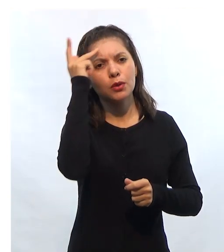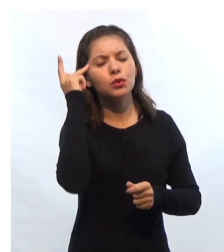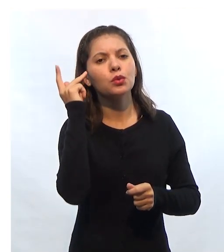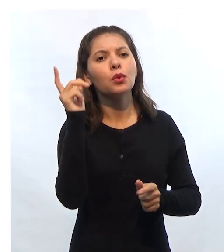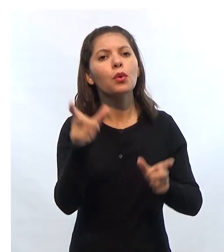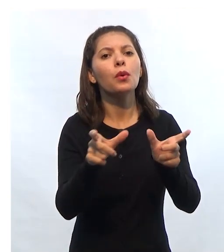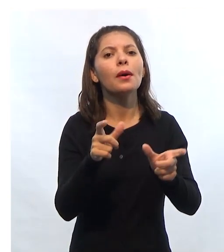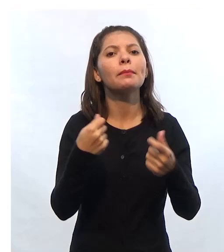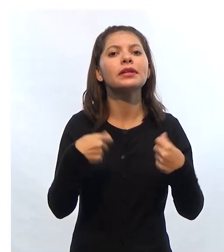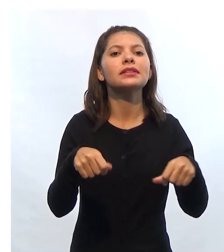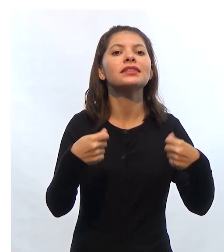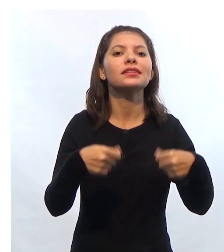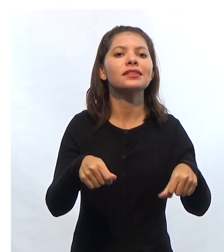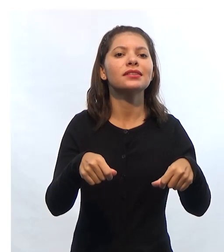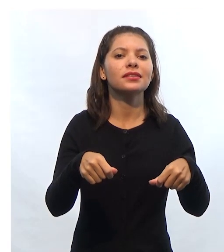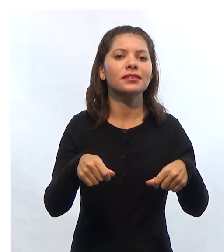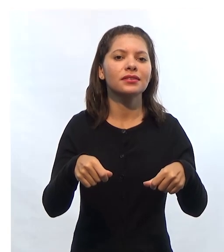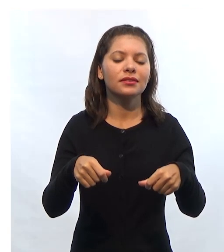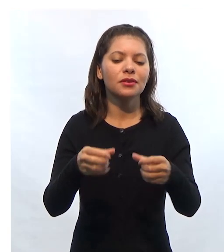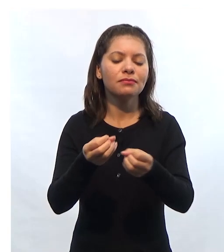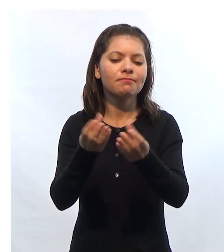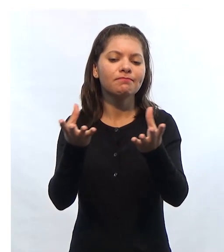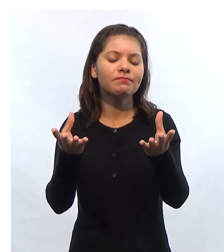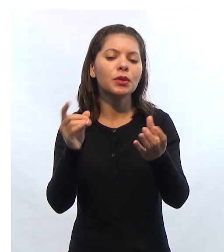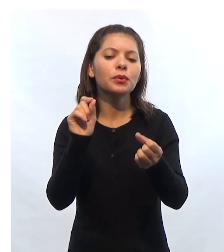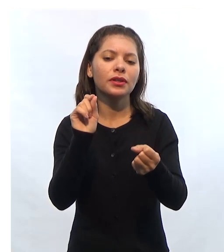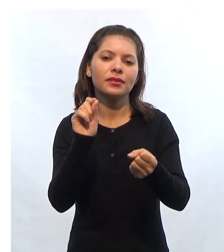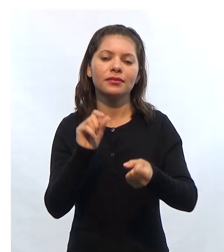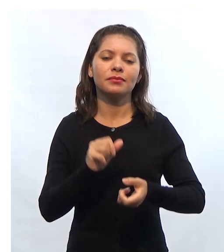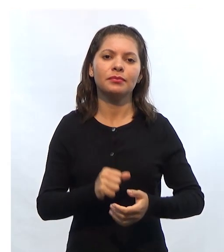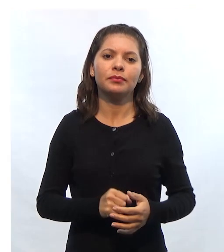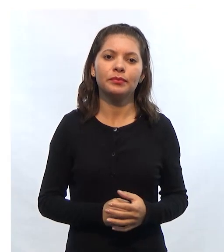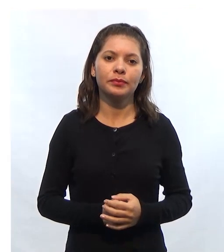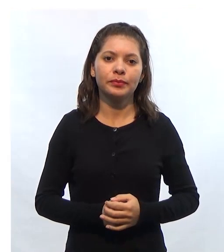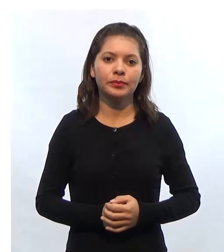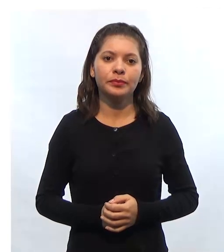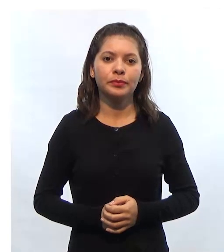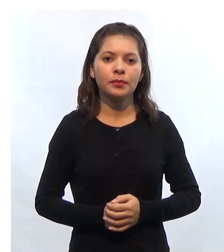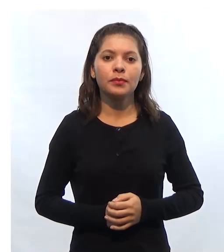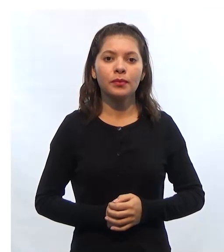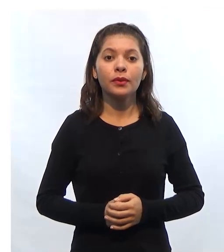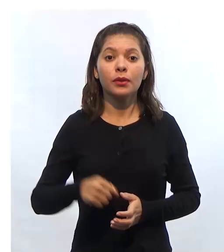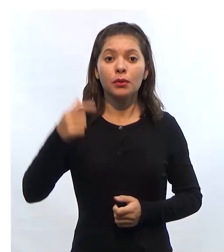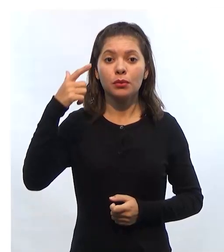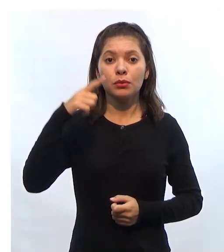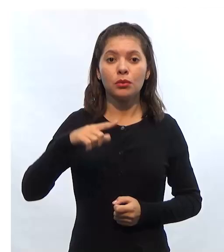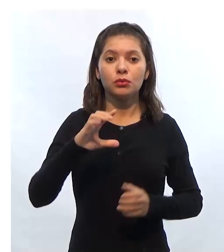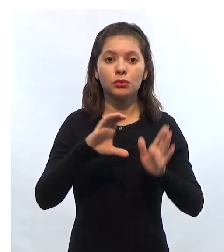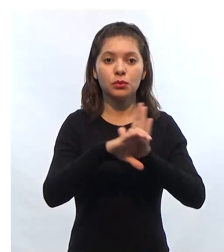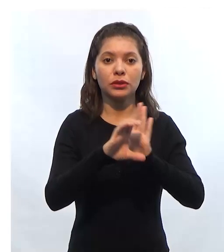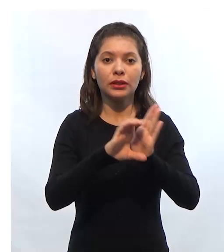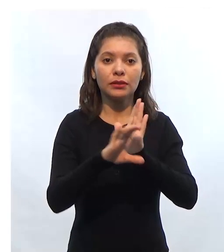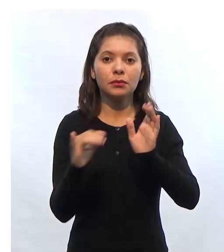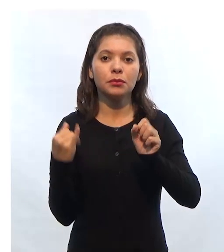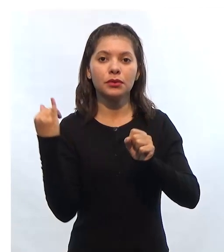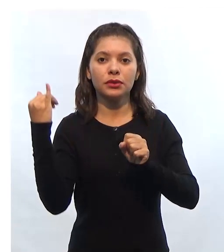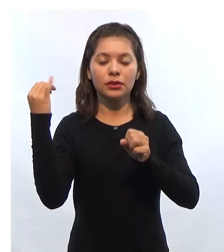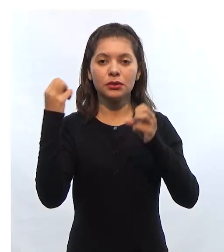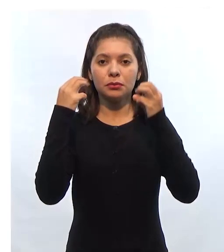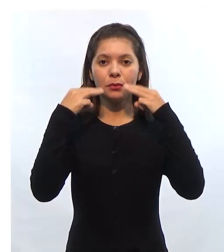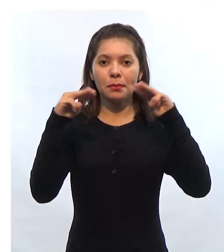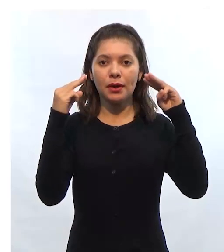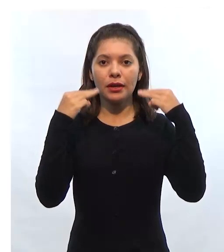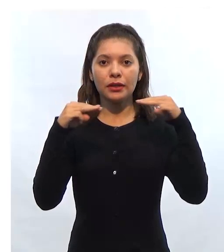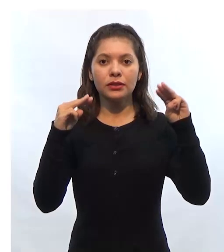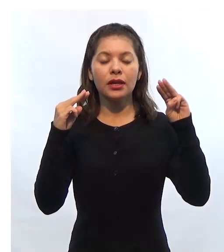precisam e o que ela deve oferecer, tá? Outro conceito essencial para o